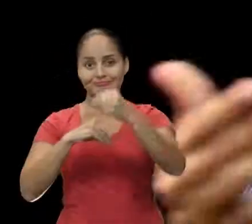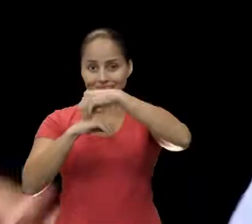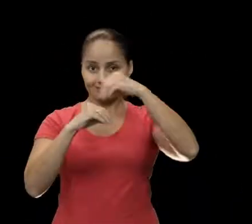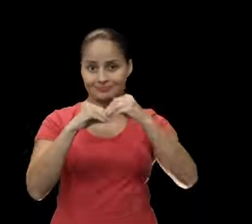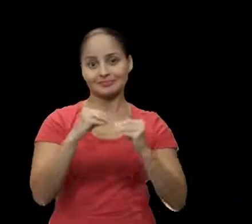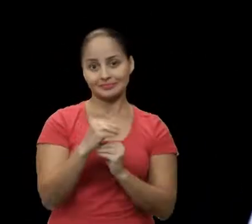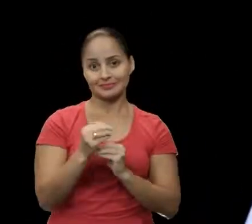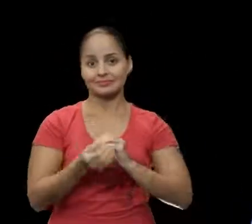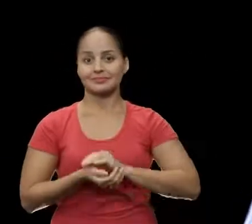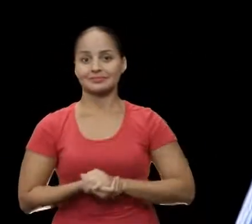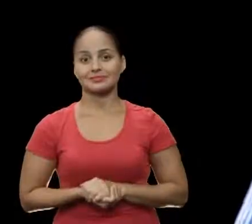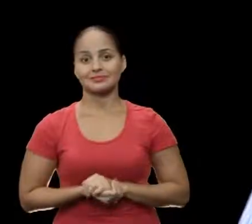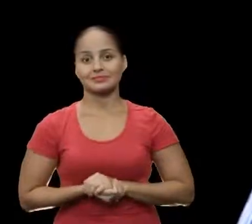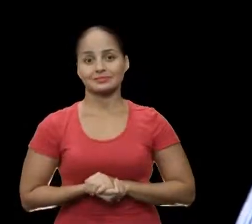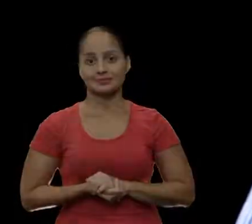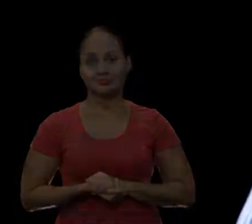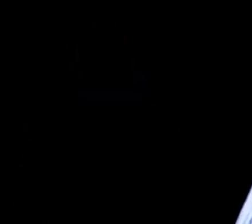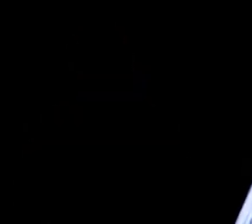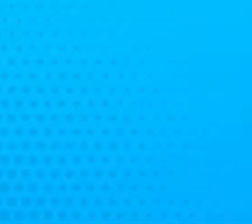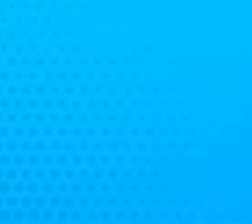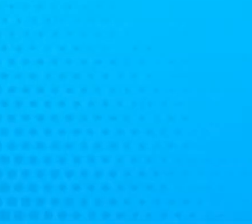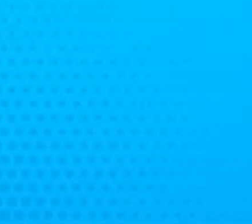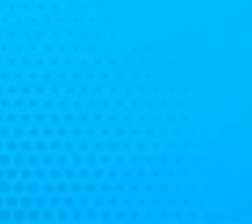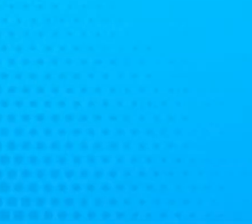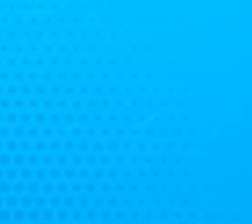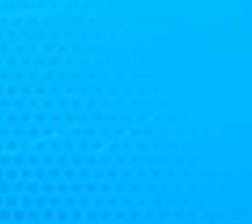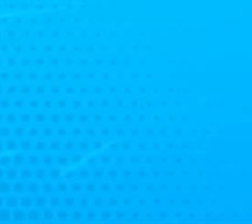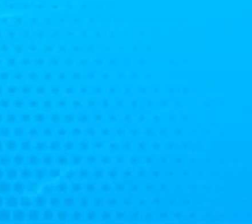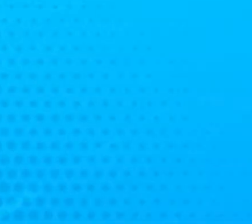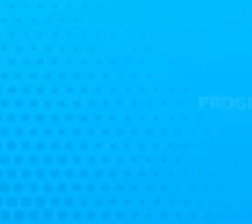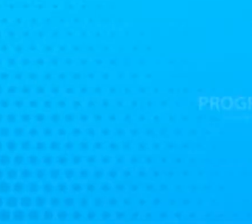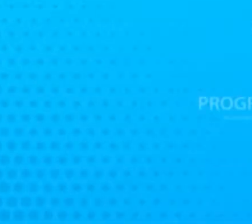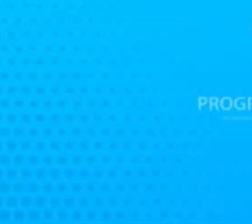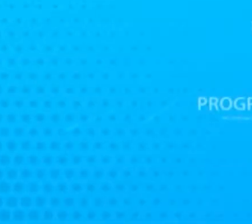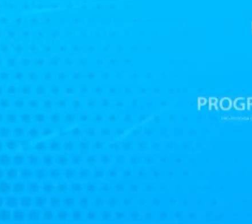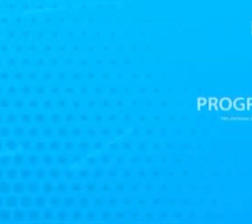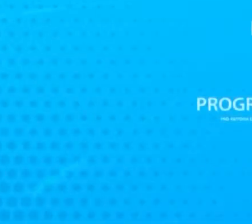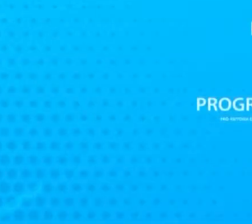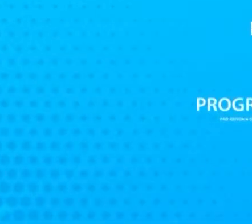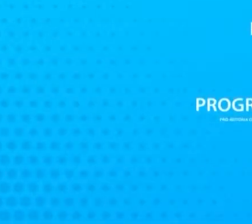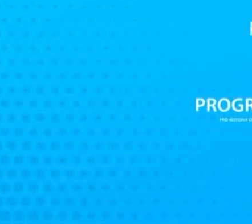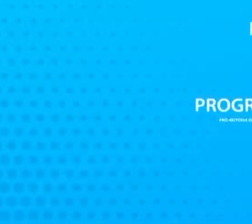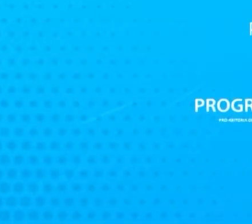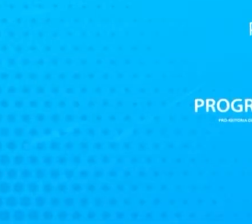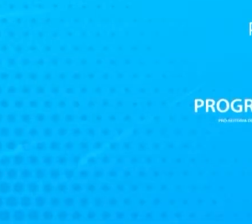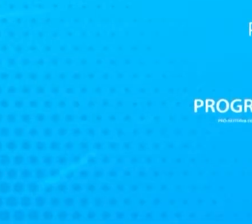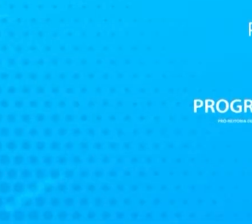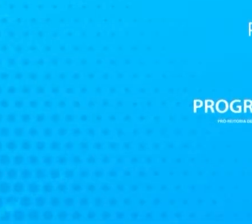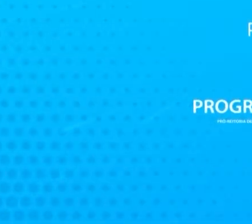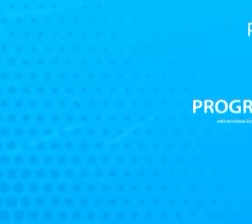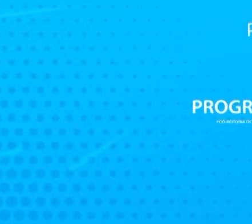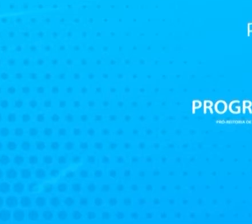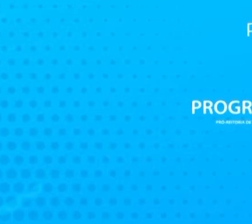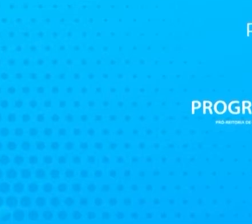quanto as plantadas, venha cursar Engenharia Florestal na UFG. Legenda Jr Laboratório